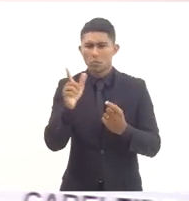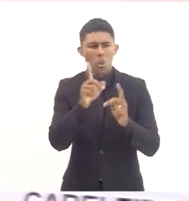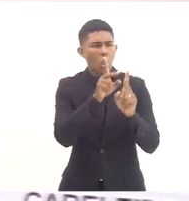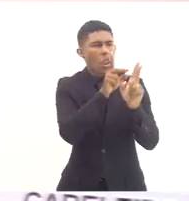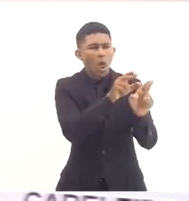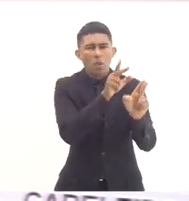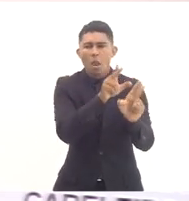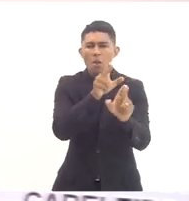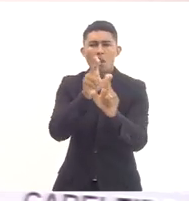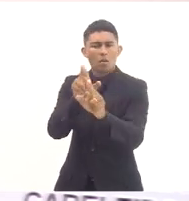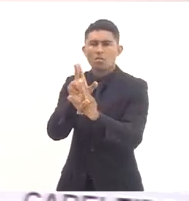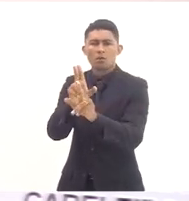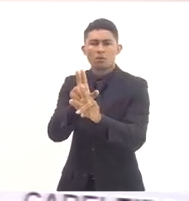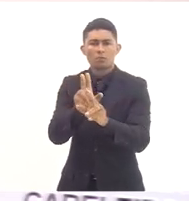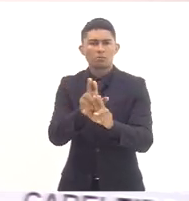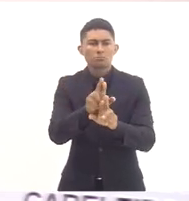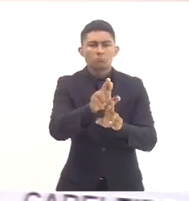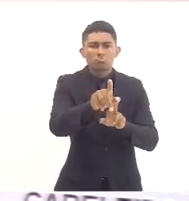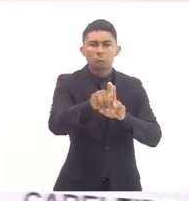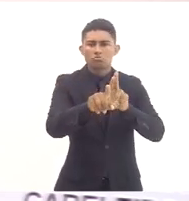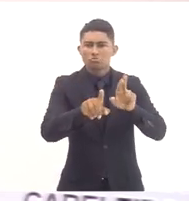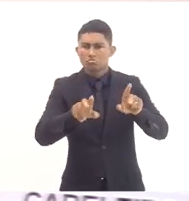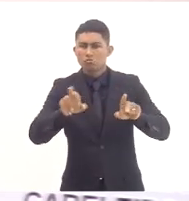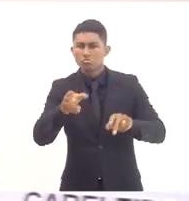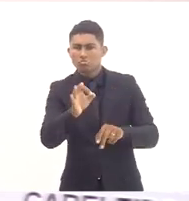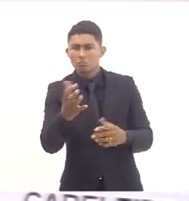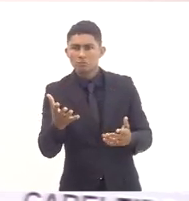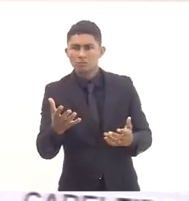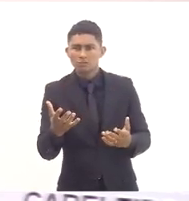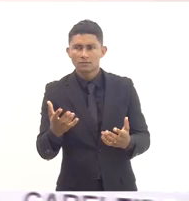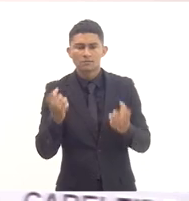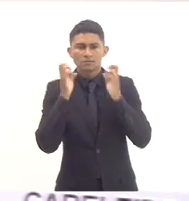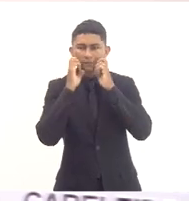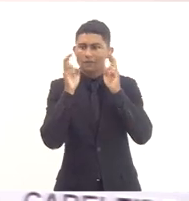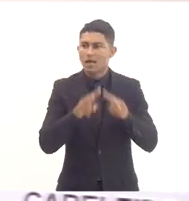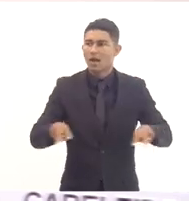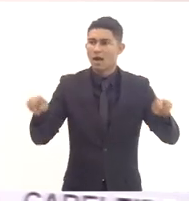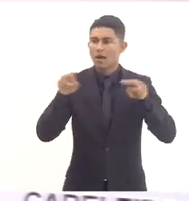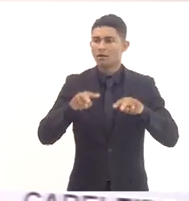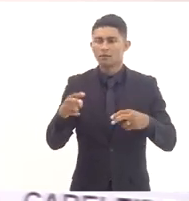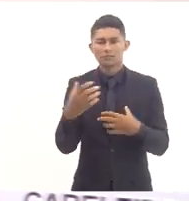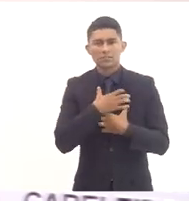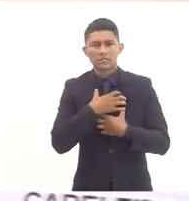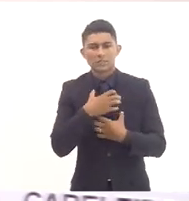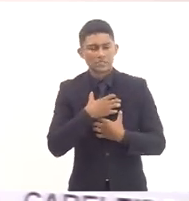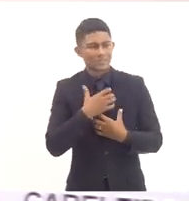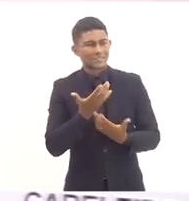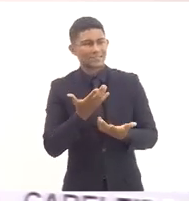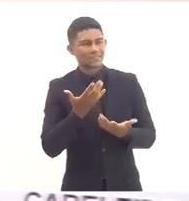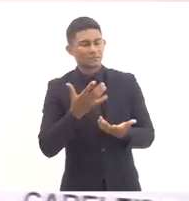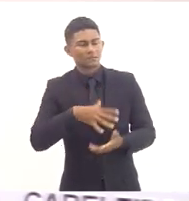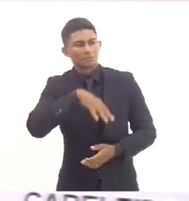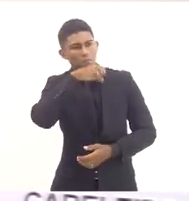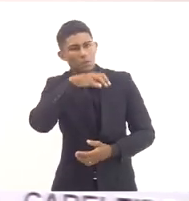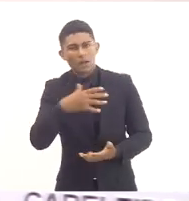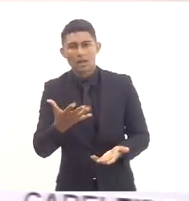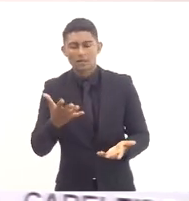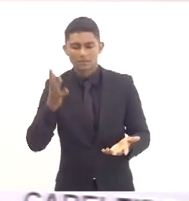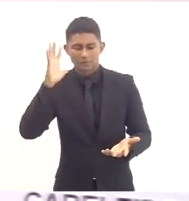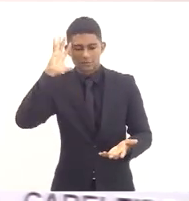nossa capacidade de ver e de sentir e de respirar e de reflexionar de